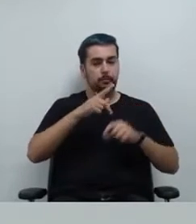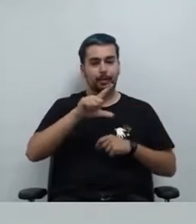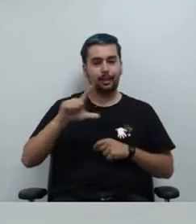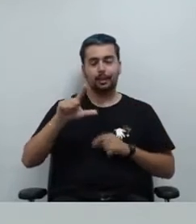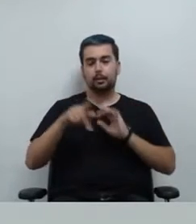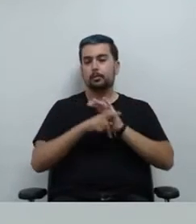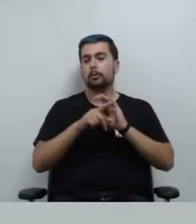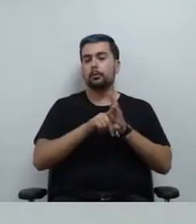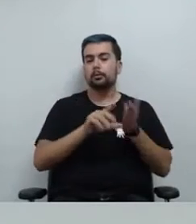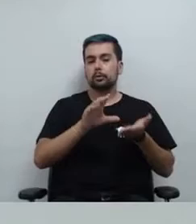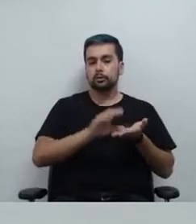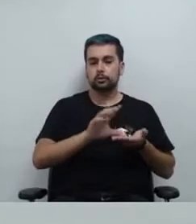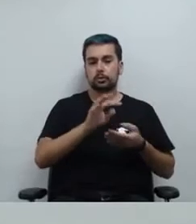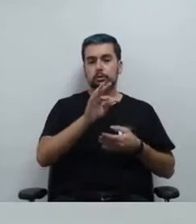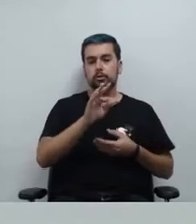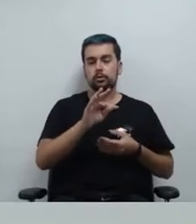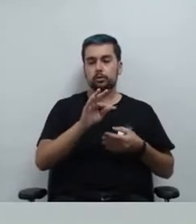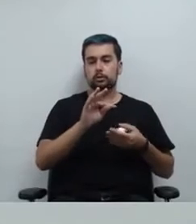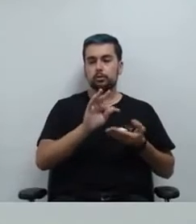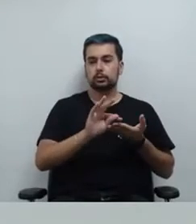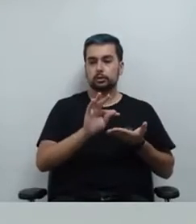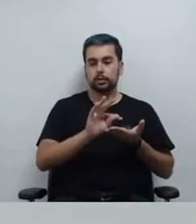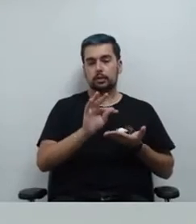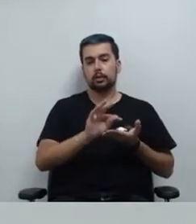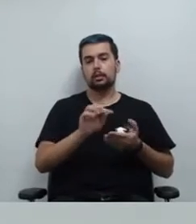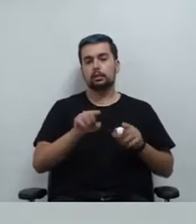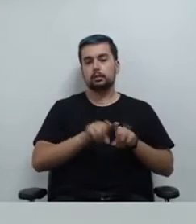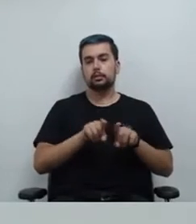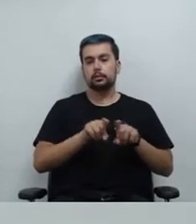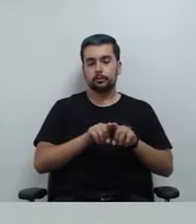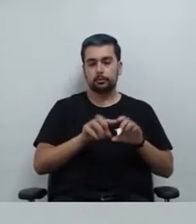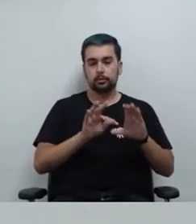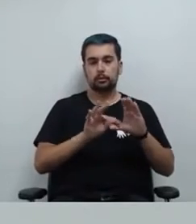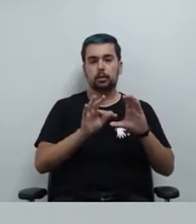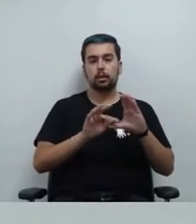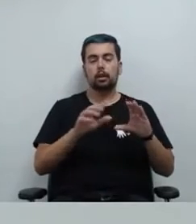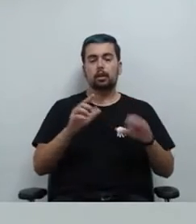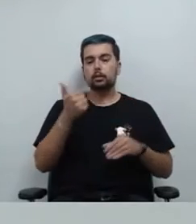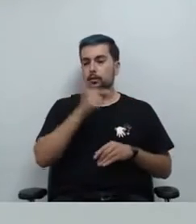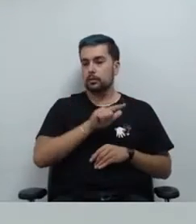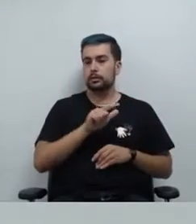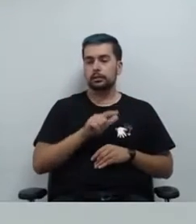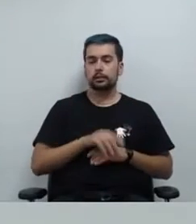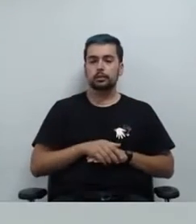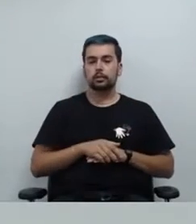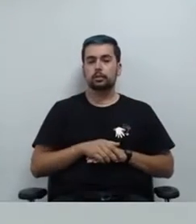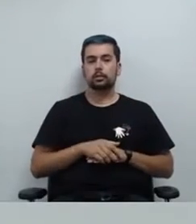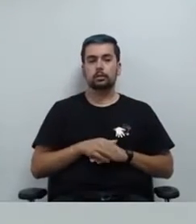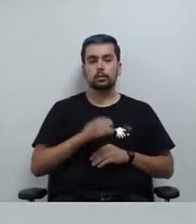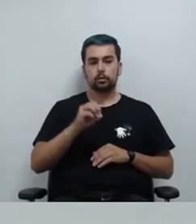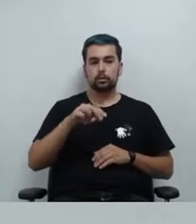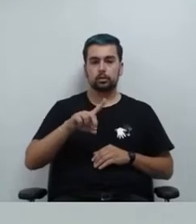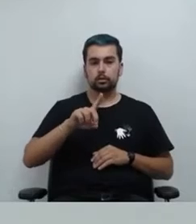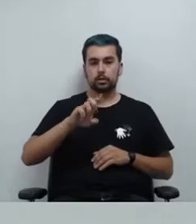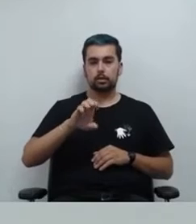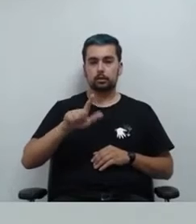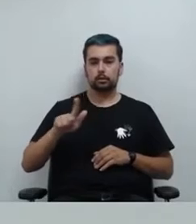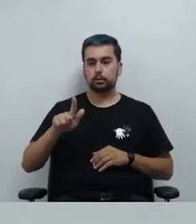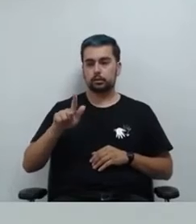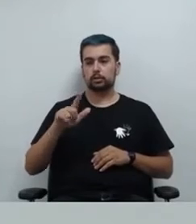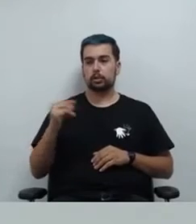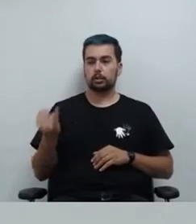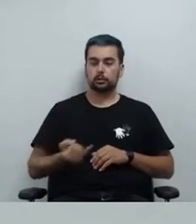conselhos tutelares para modificar o ECA nesse sentido. Então, a gente conseguiu incidir, enquanto CONDEG,